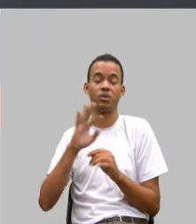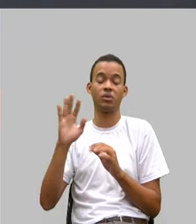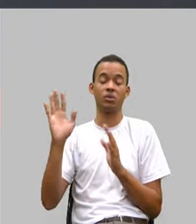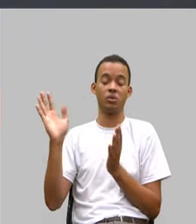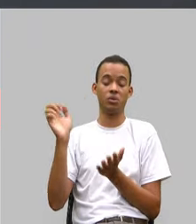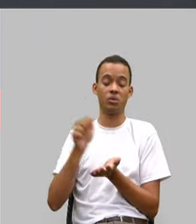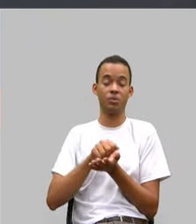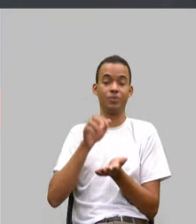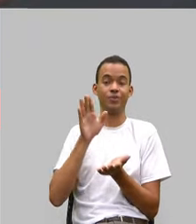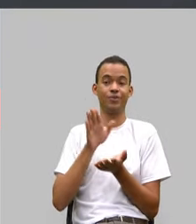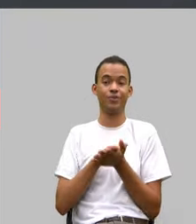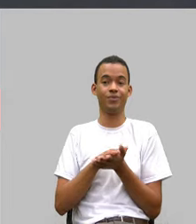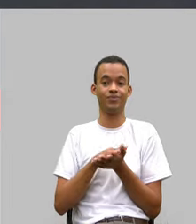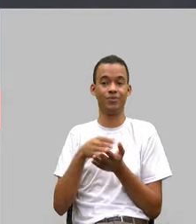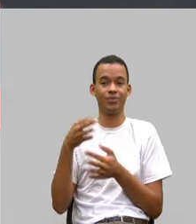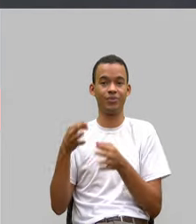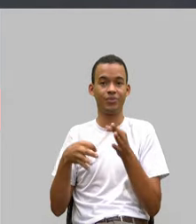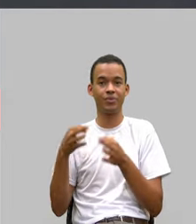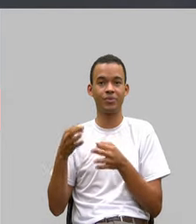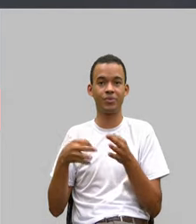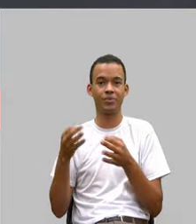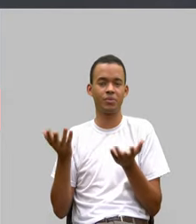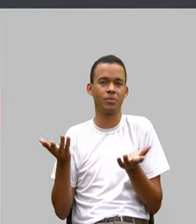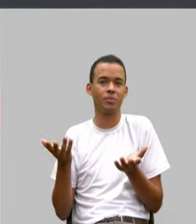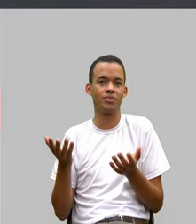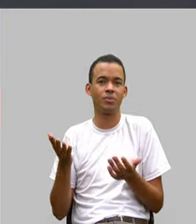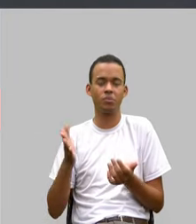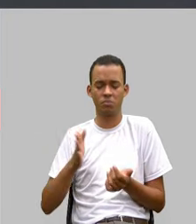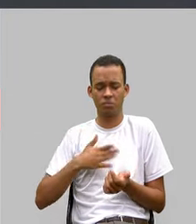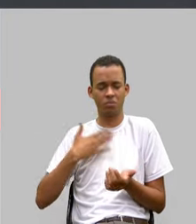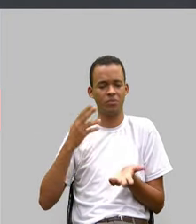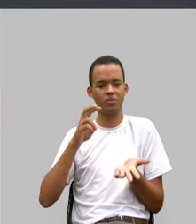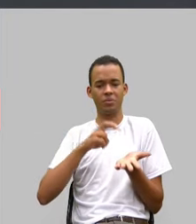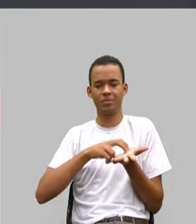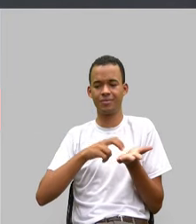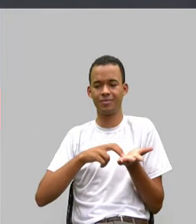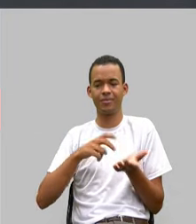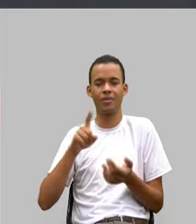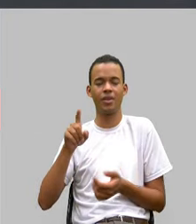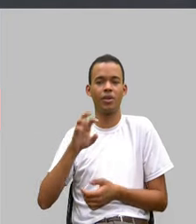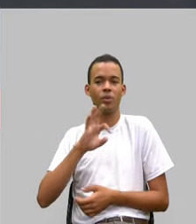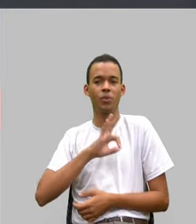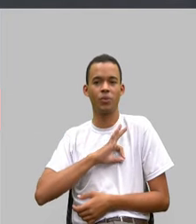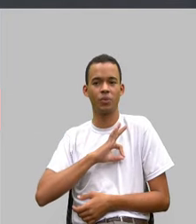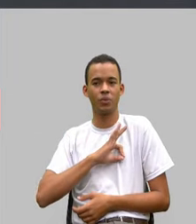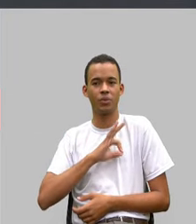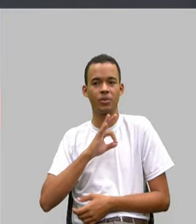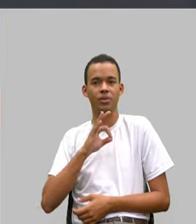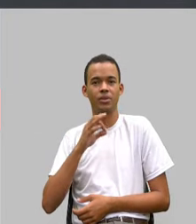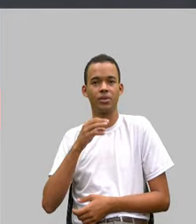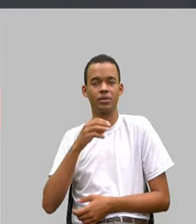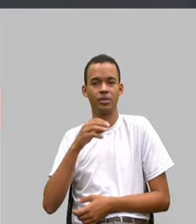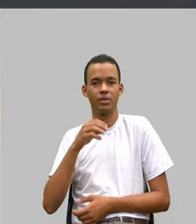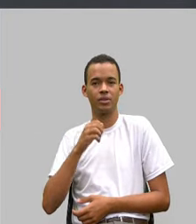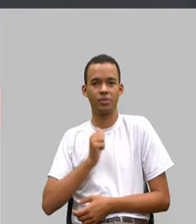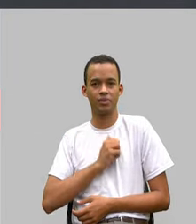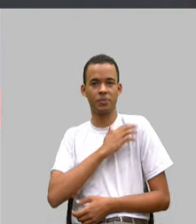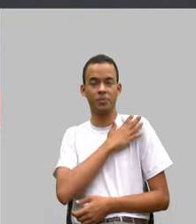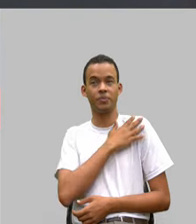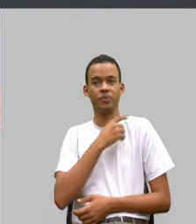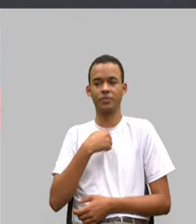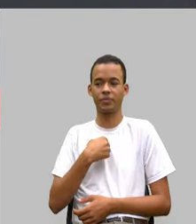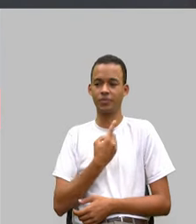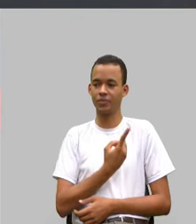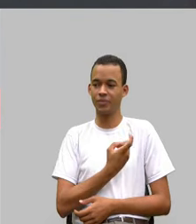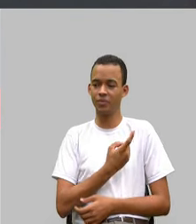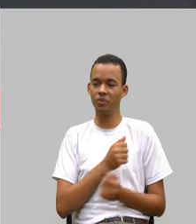intimação eu recebi a visita um um dia de manhã da Polícia Militar eu tava sozinha com o Samuel dando